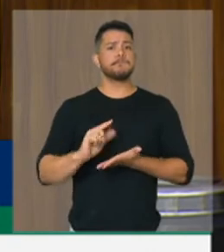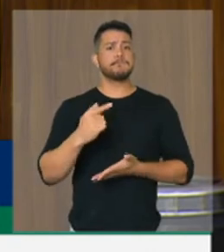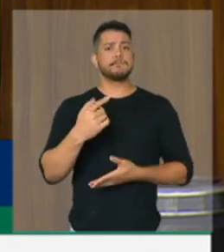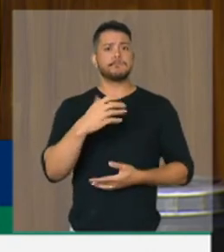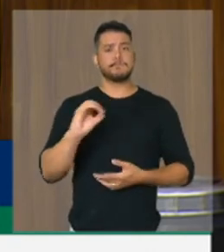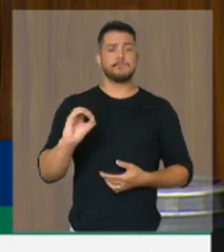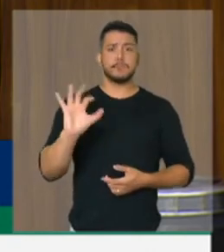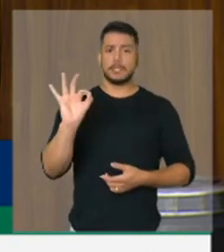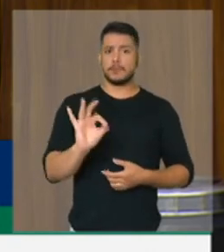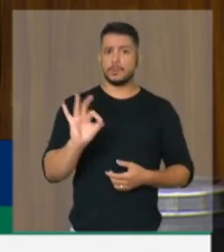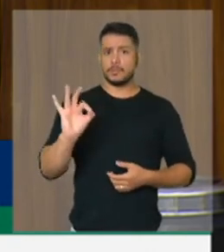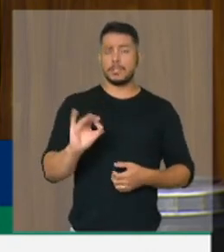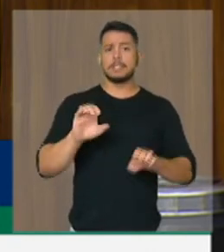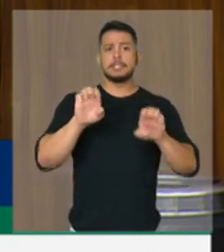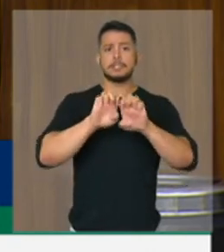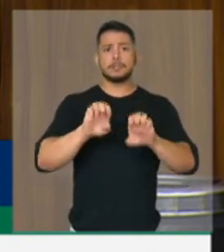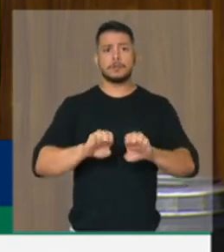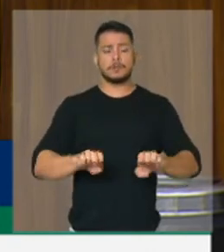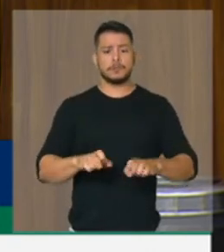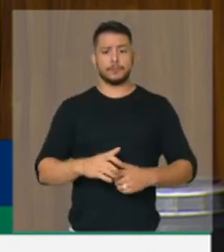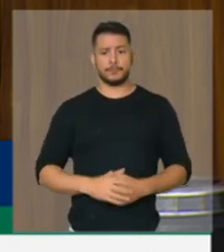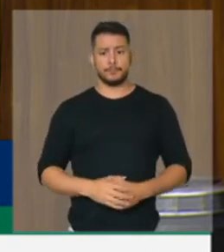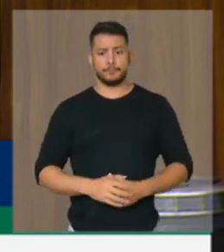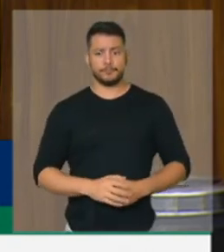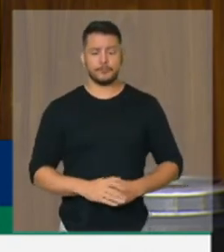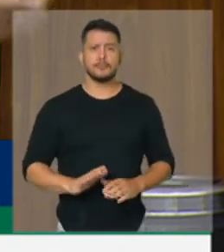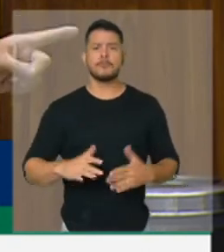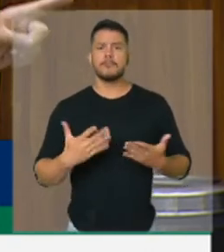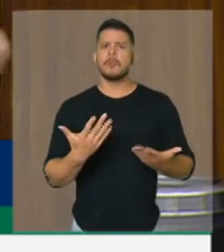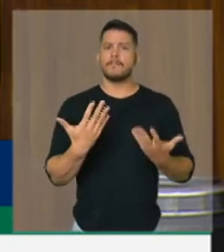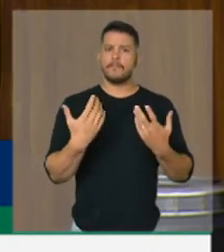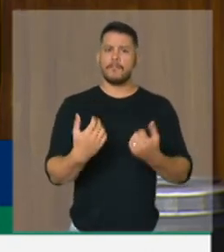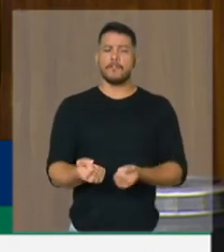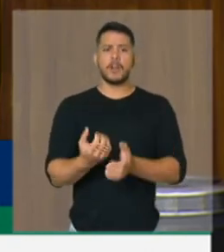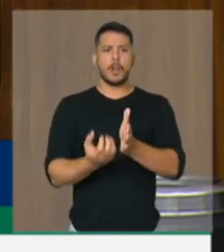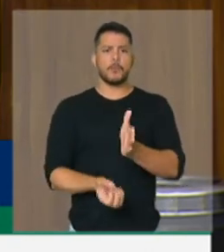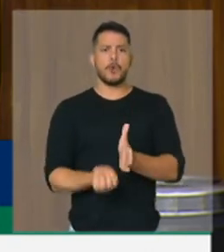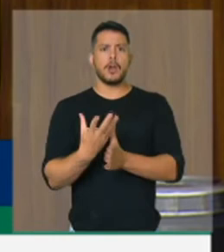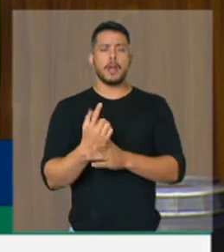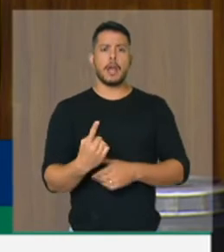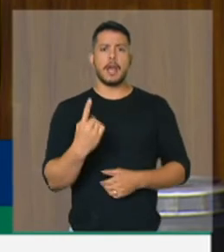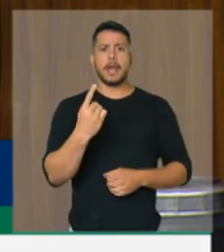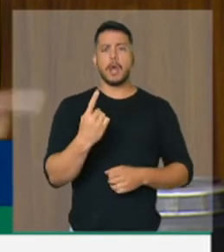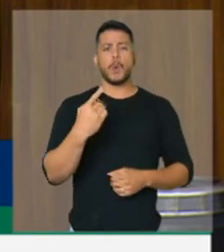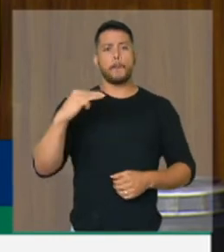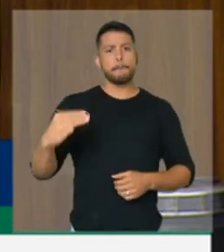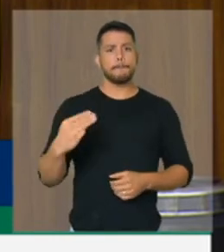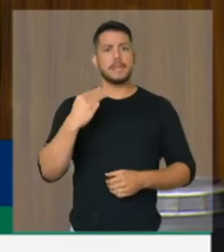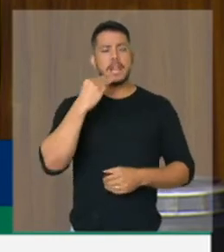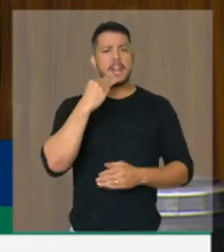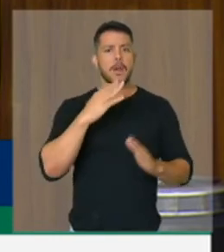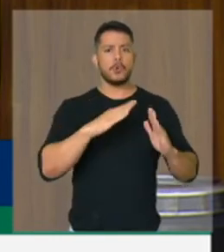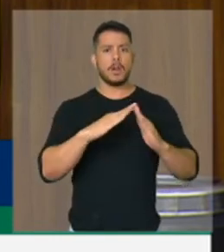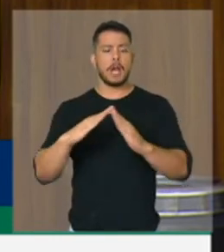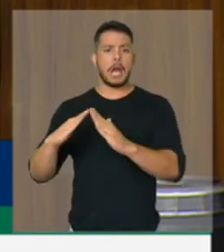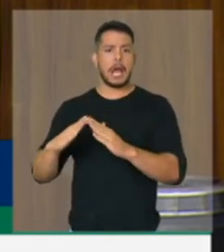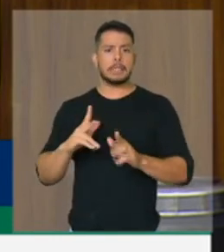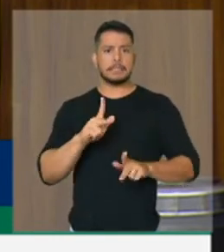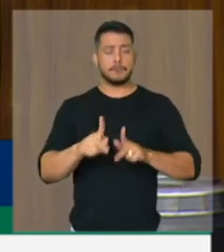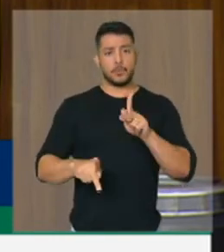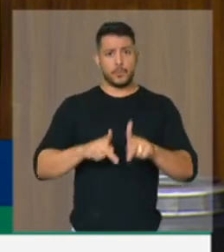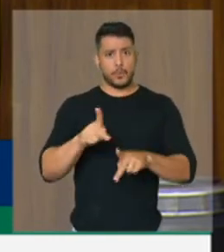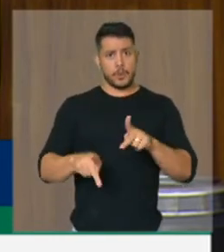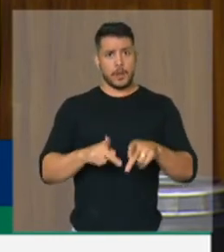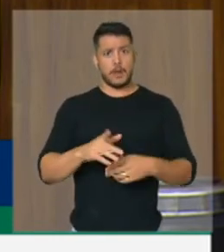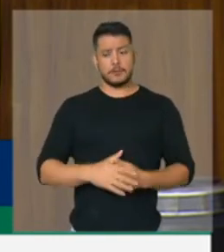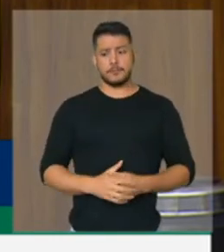do povo, investir em 1 milhão de casas populares. Vamos estartar a construção civil nesse país. Vamos iniciar as obras. Tem